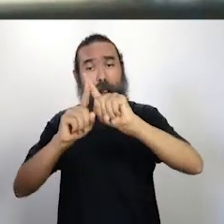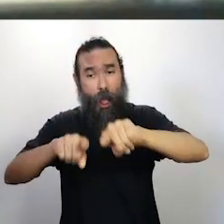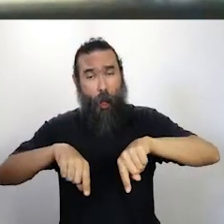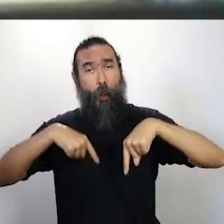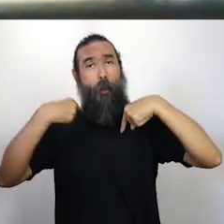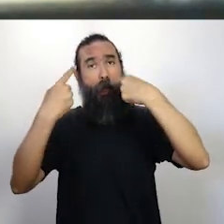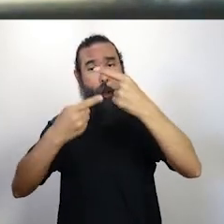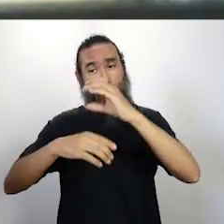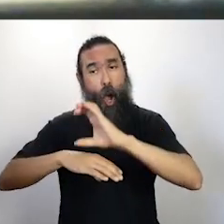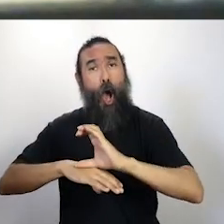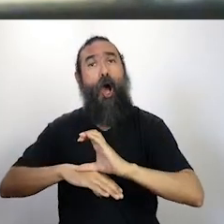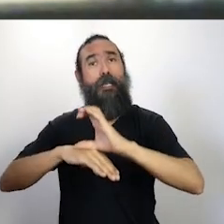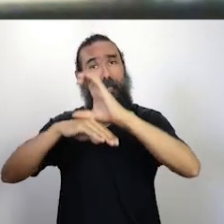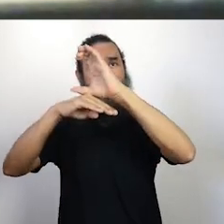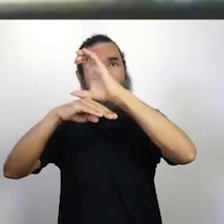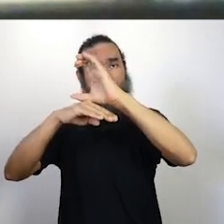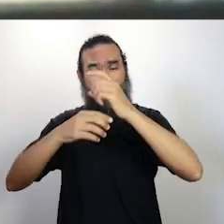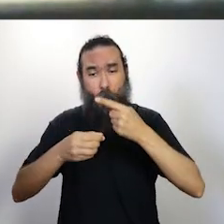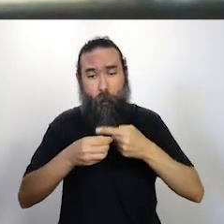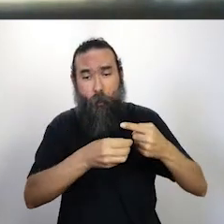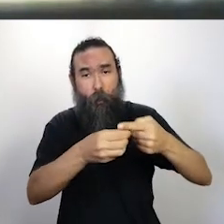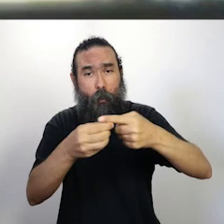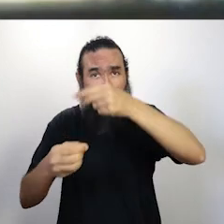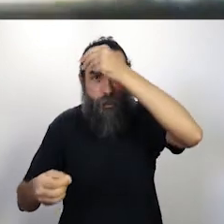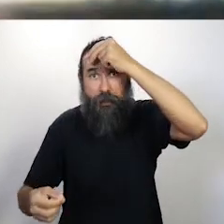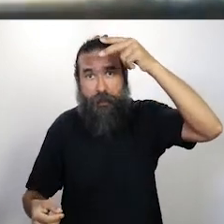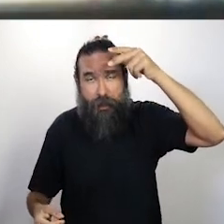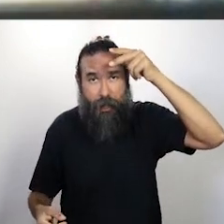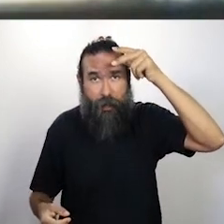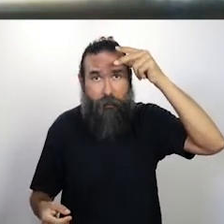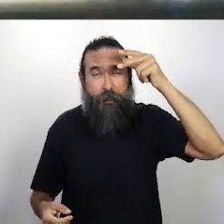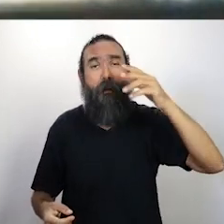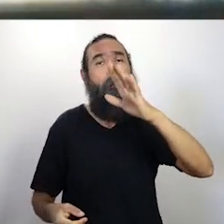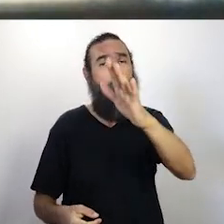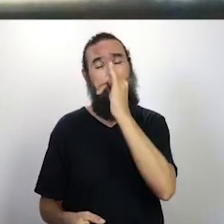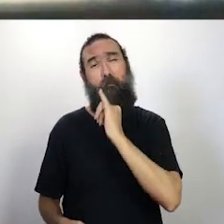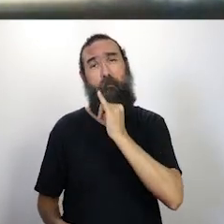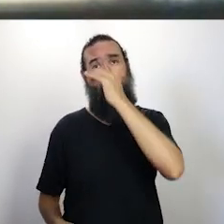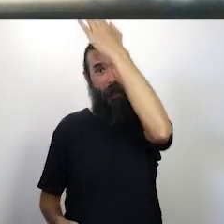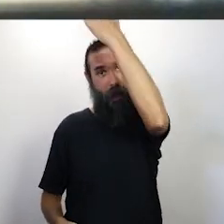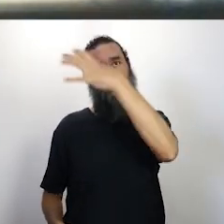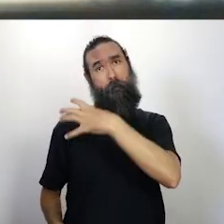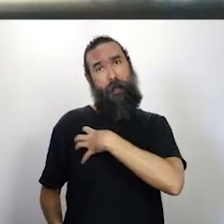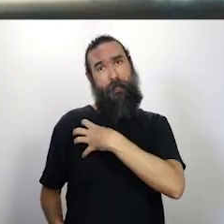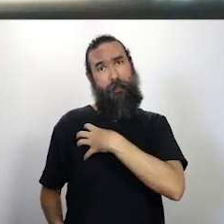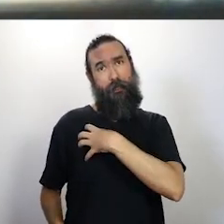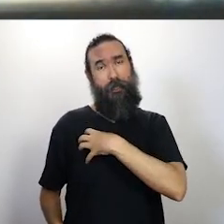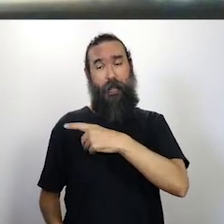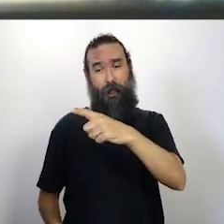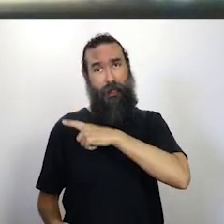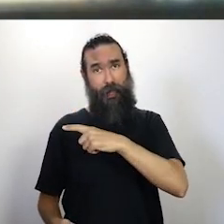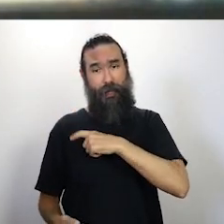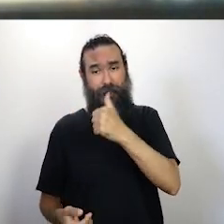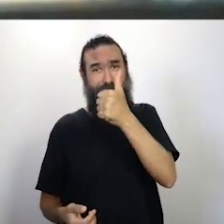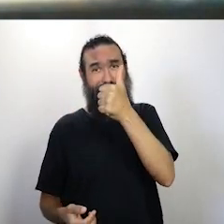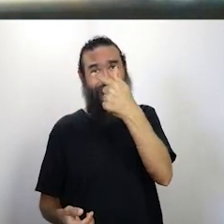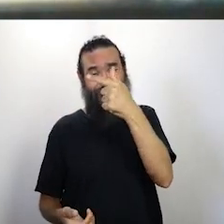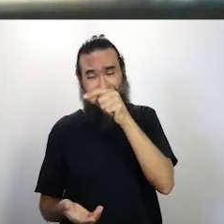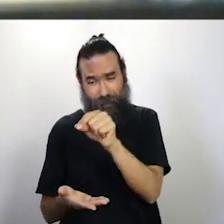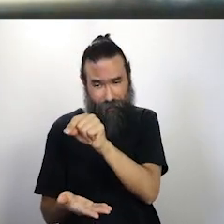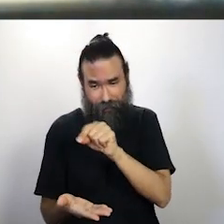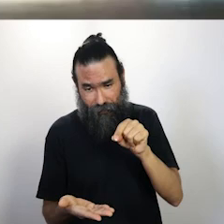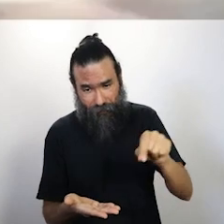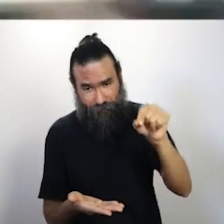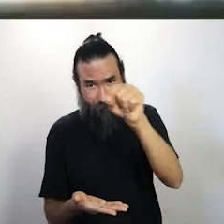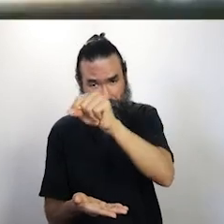e que estão já estabilizados por exemplo Bahia tem os 17 territórios então eles estão pensando em fazer